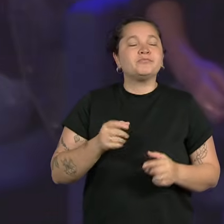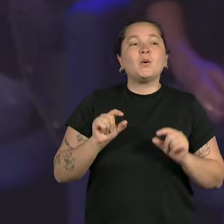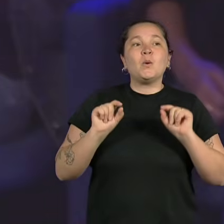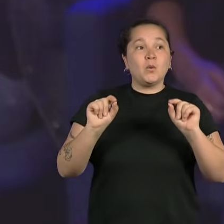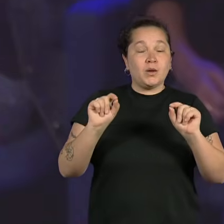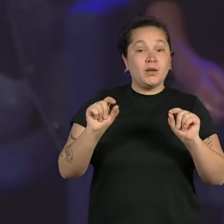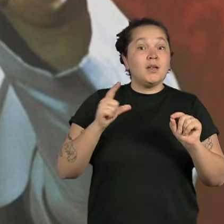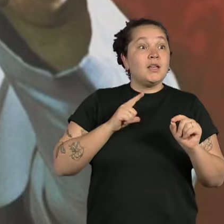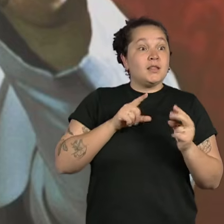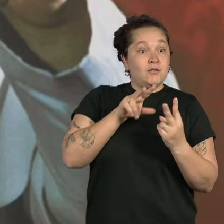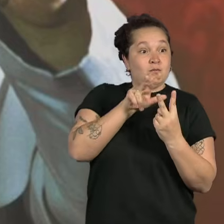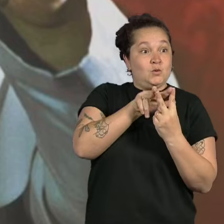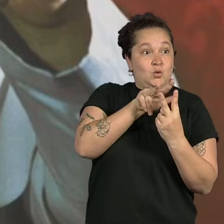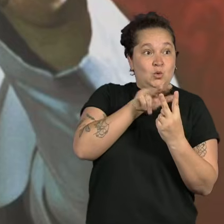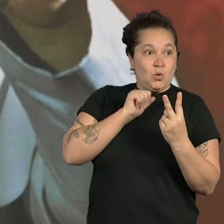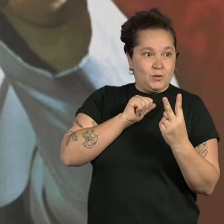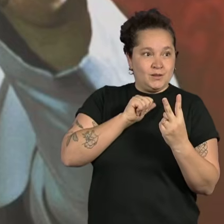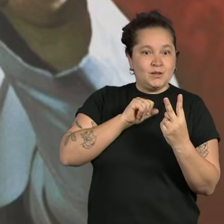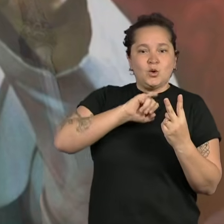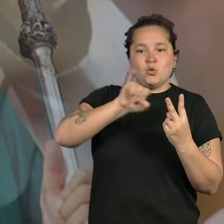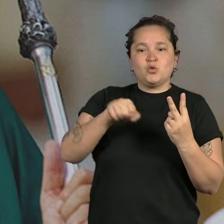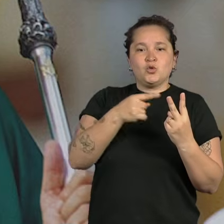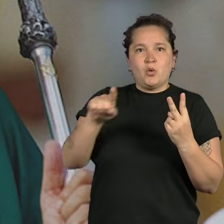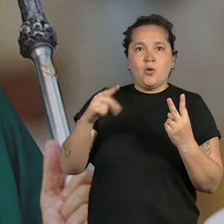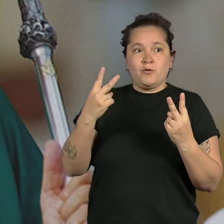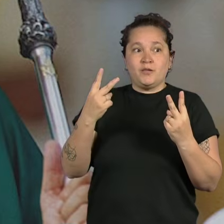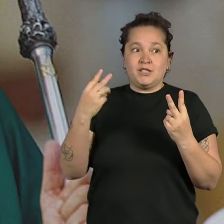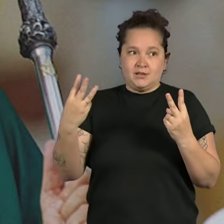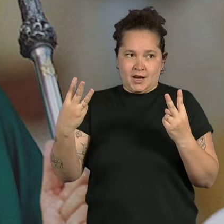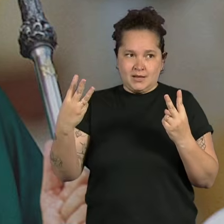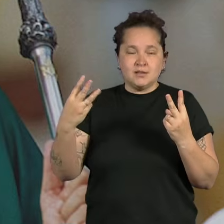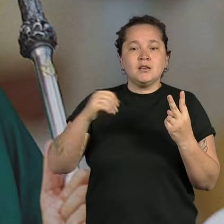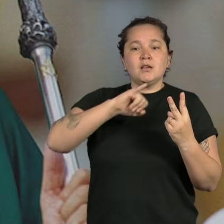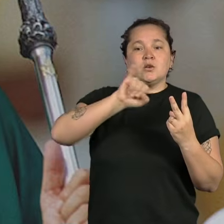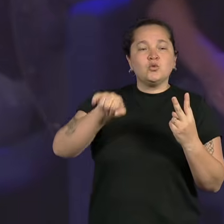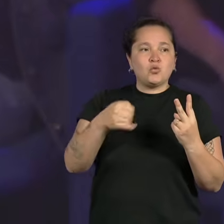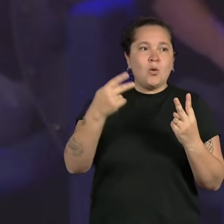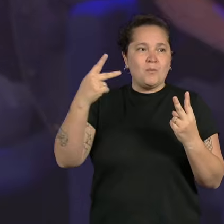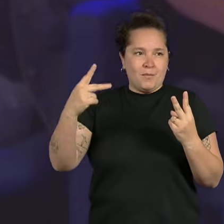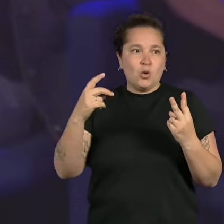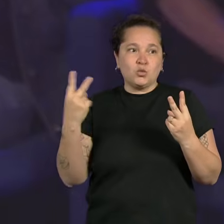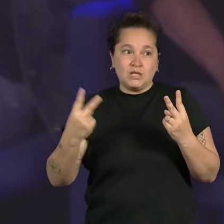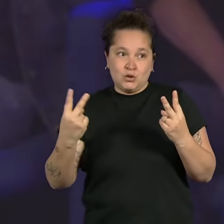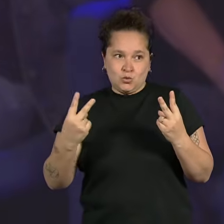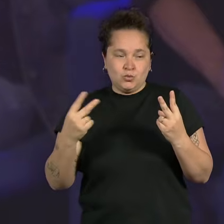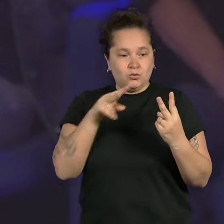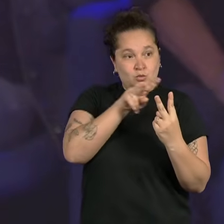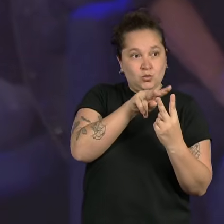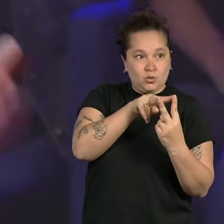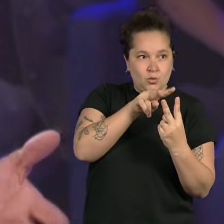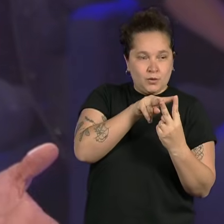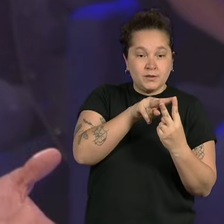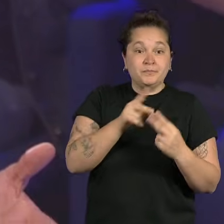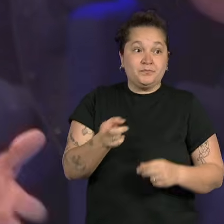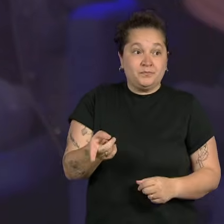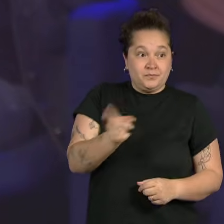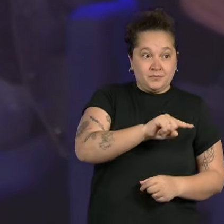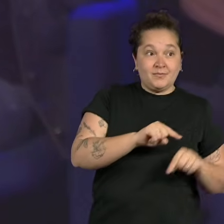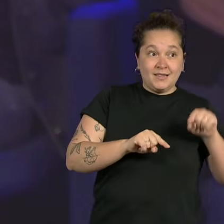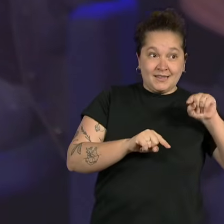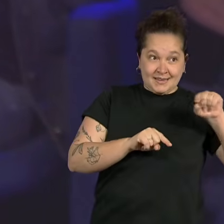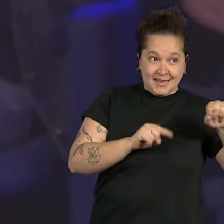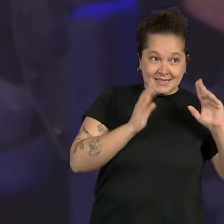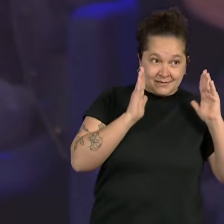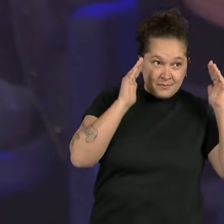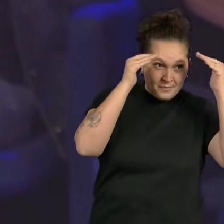a canonização de 2 papas, o João XXIII e o João Paulo II. E aí o Francisco foi até o Bento e falou assim,